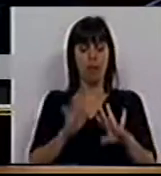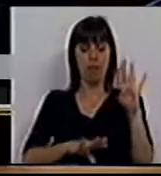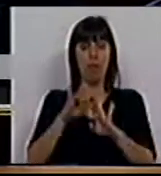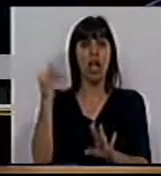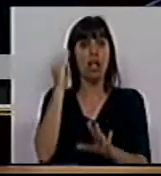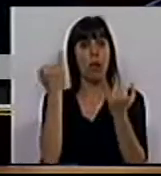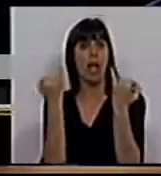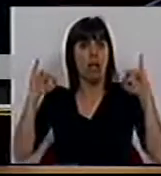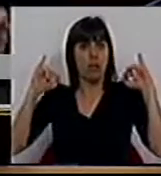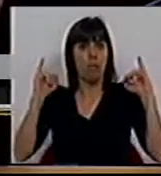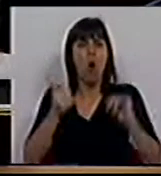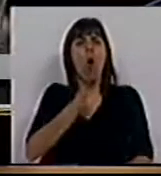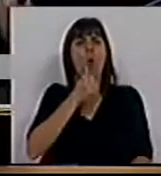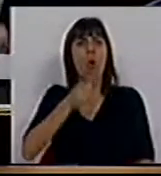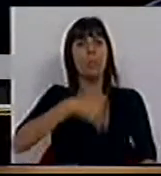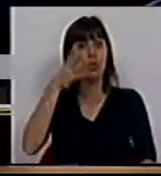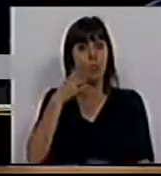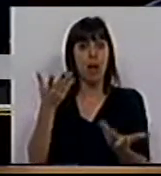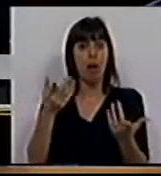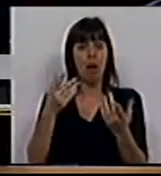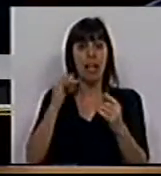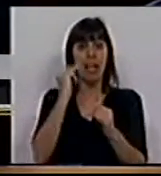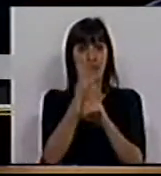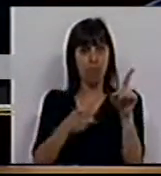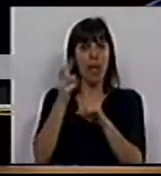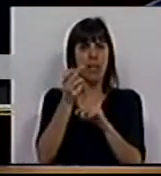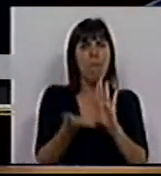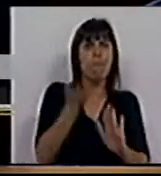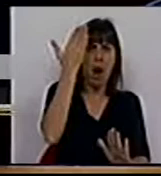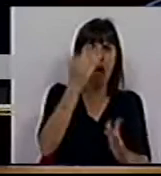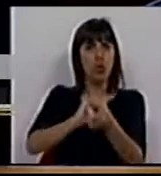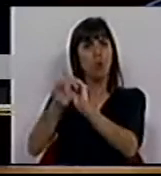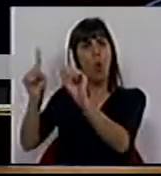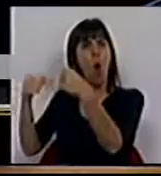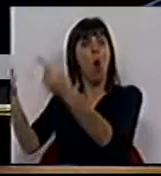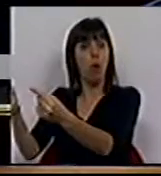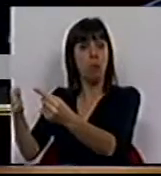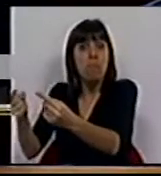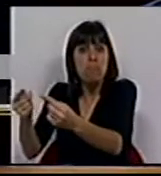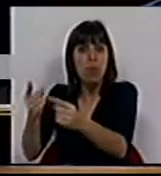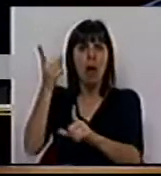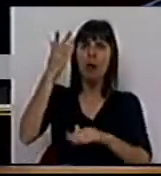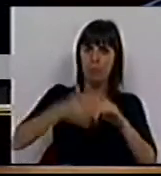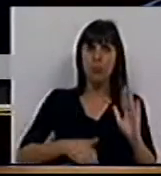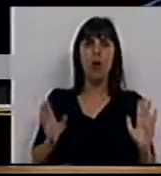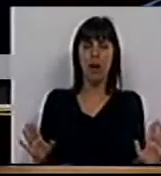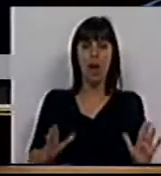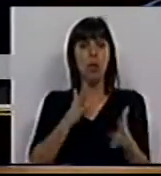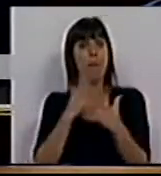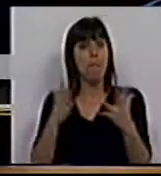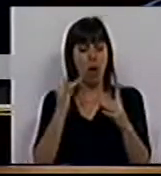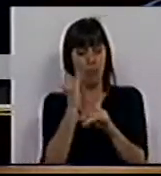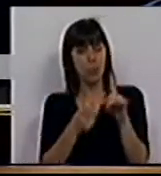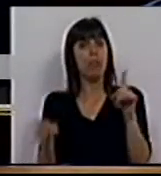por instituições independentes? Como é que se explica previsões de inflação maiores que todas as outras? Será por acaso que uma